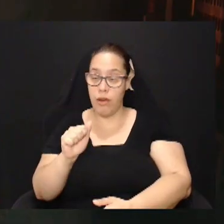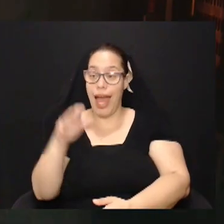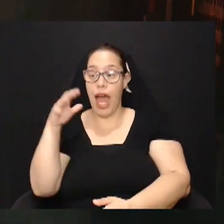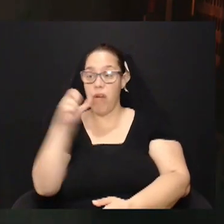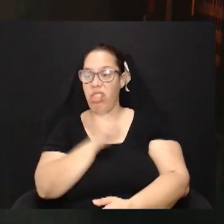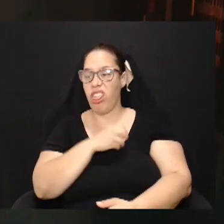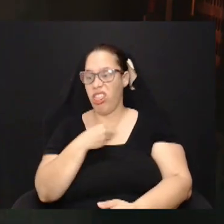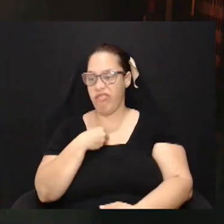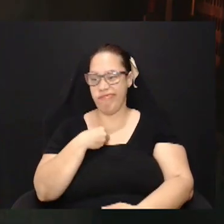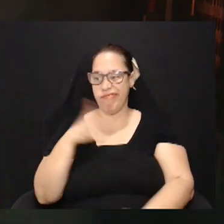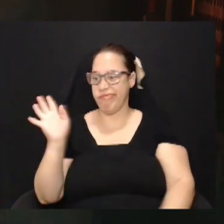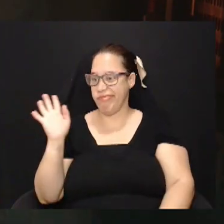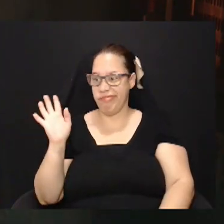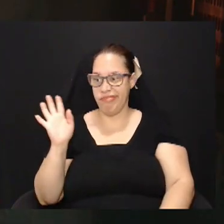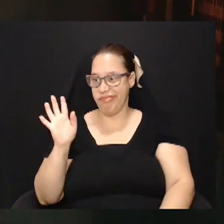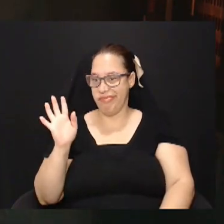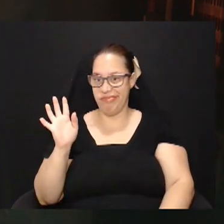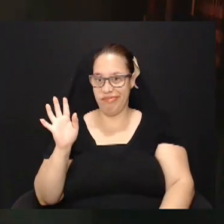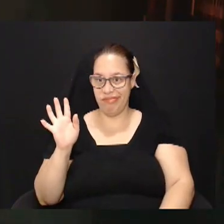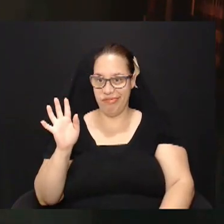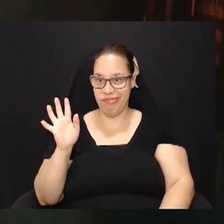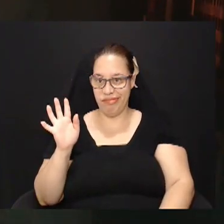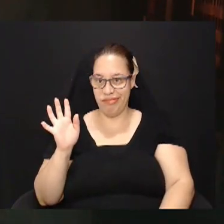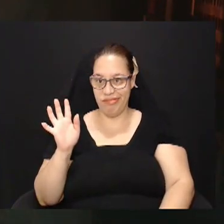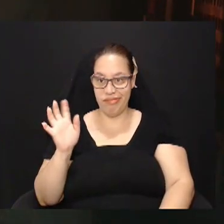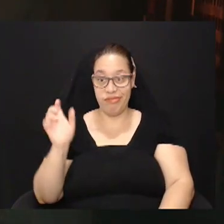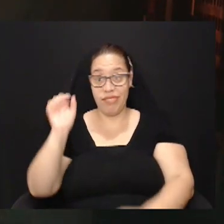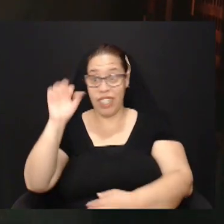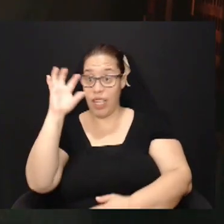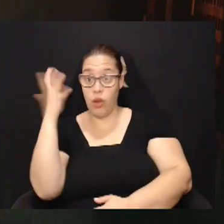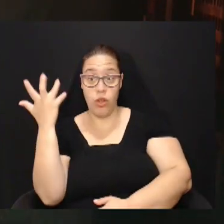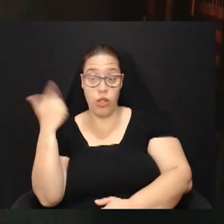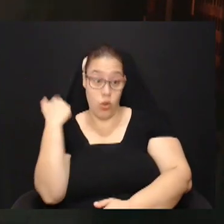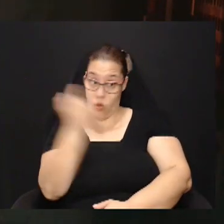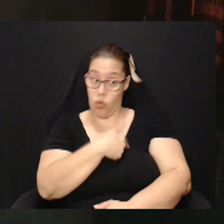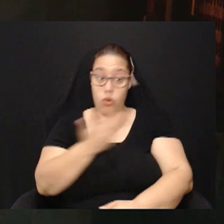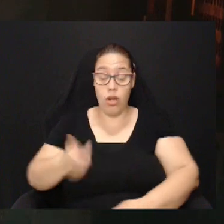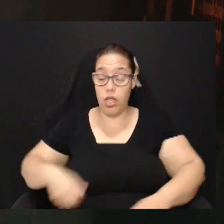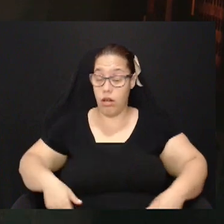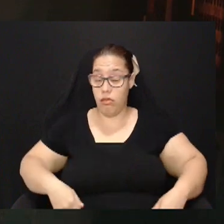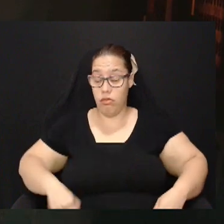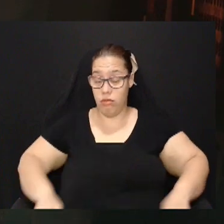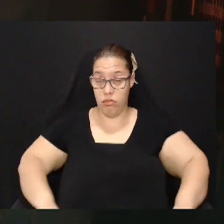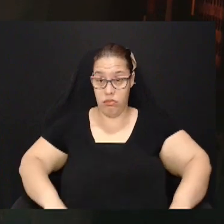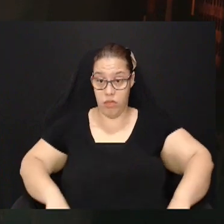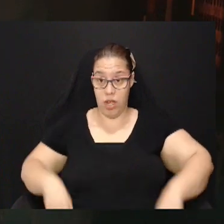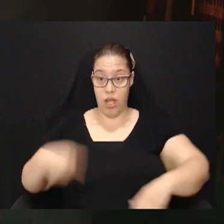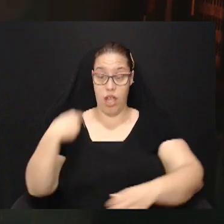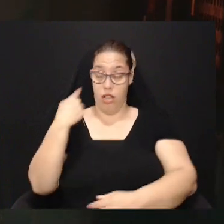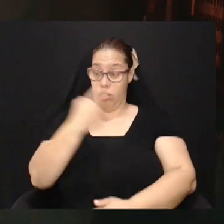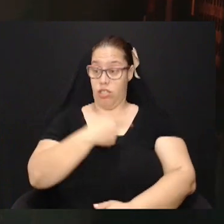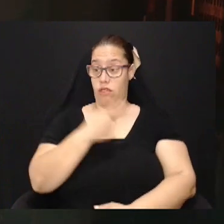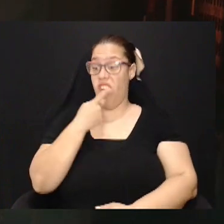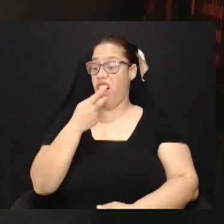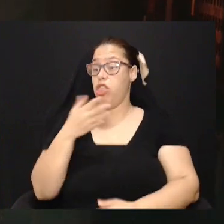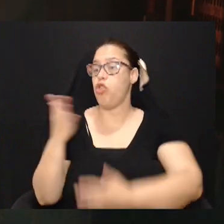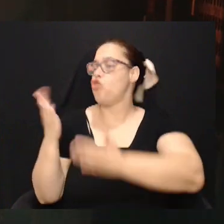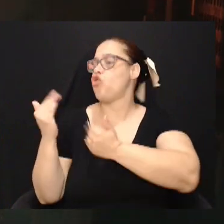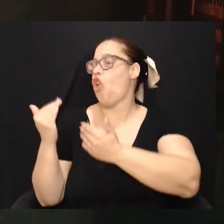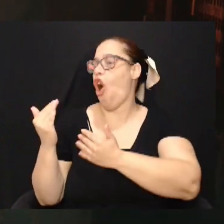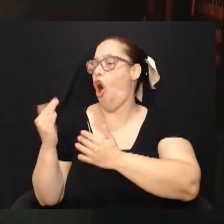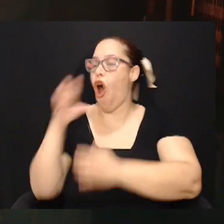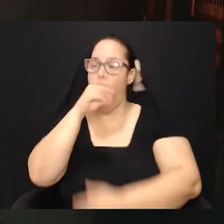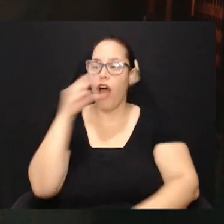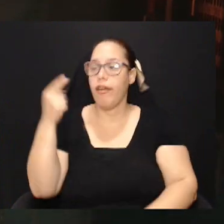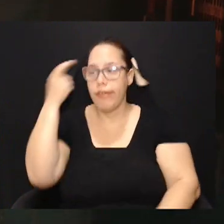que está acontecendo com a gente, né? Porque a gente fala dos jovens, dos adolescentes, mas se a gente for parar para pensar, a gente também